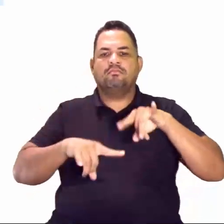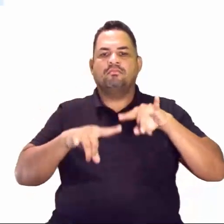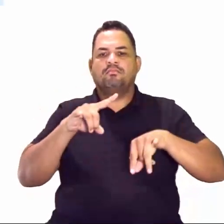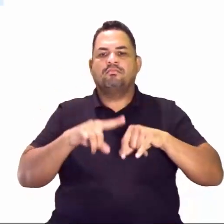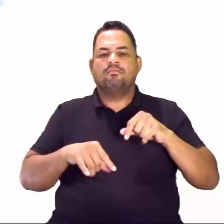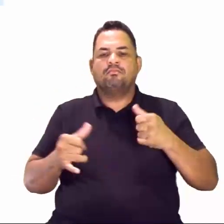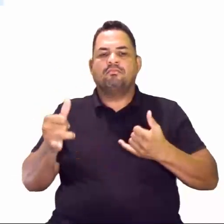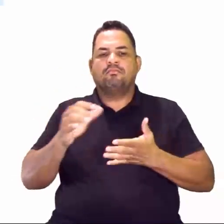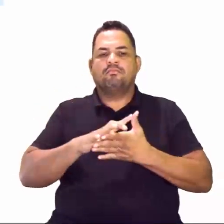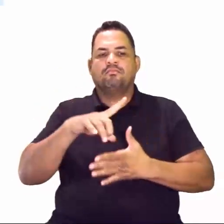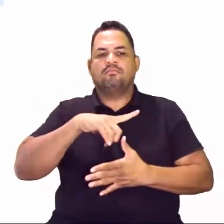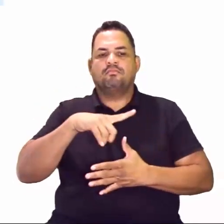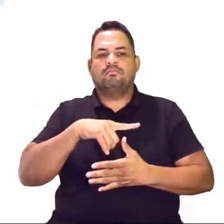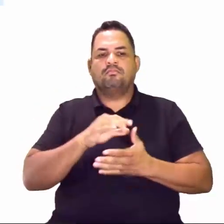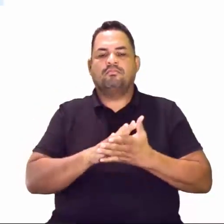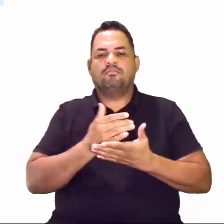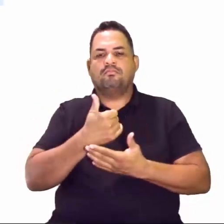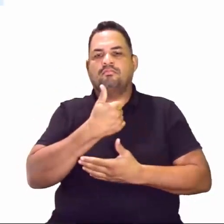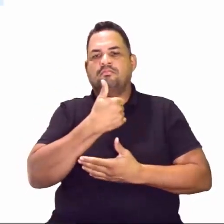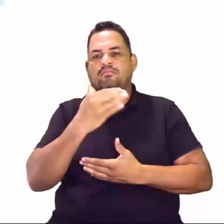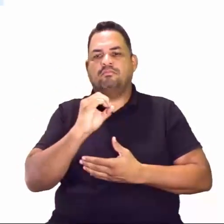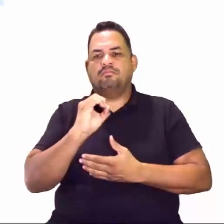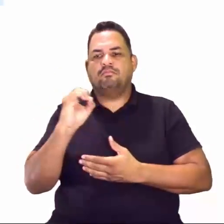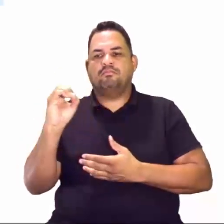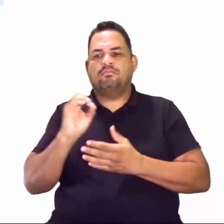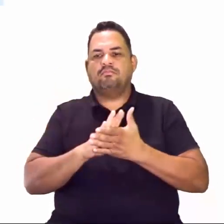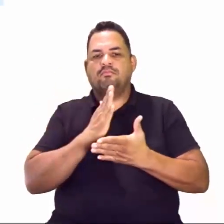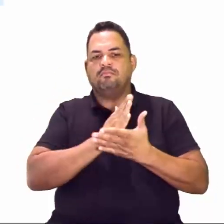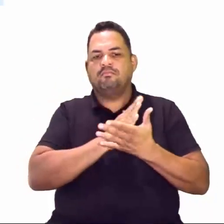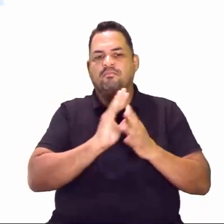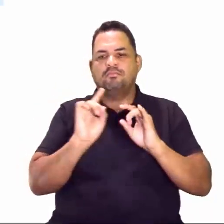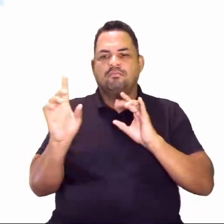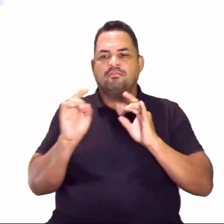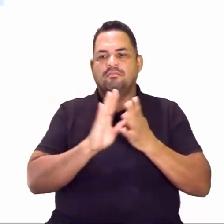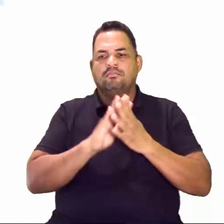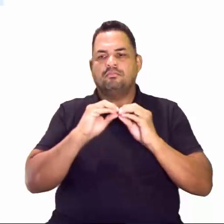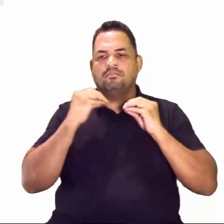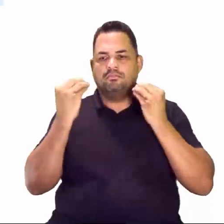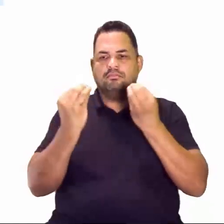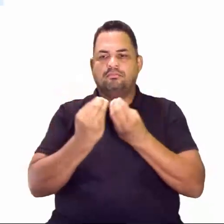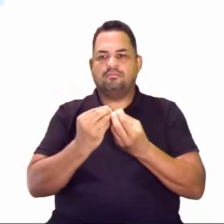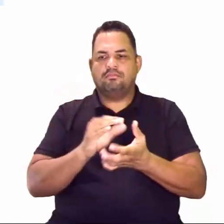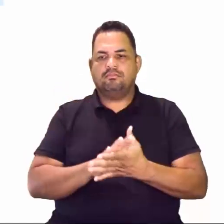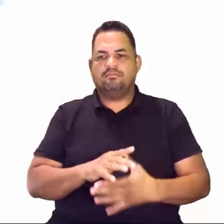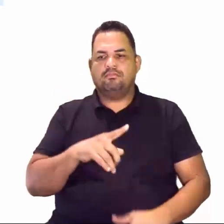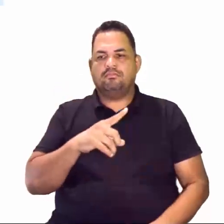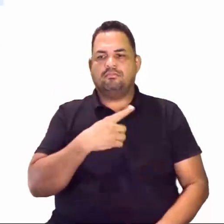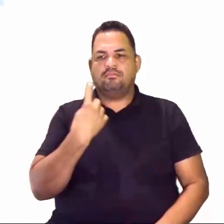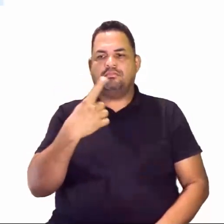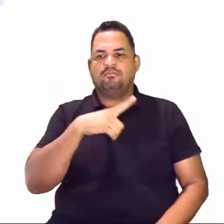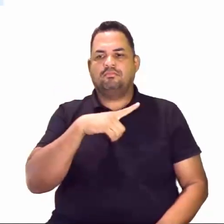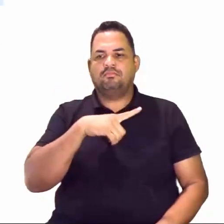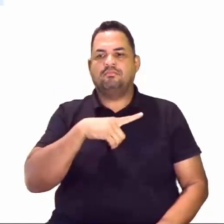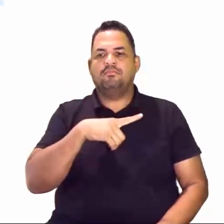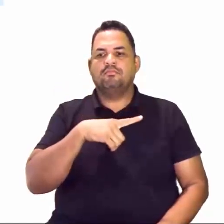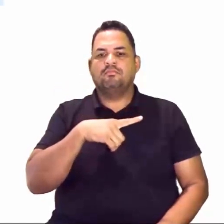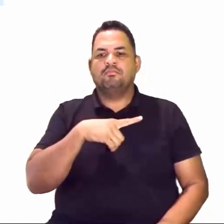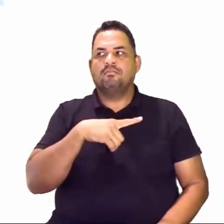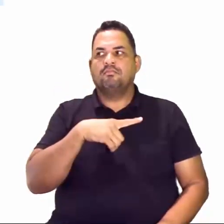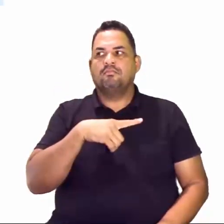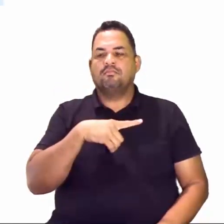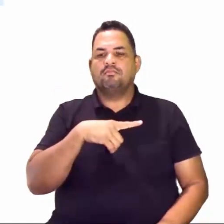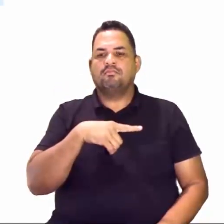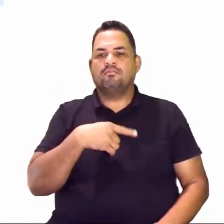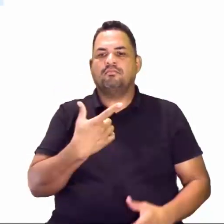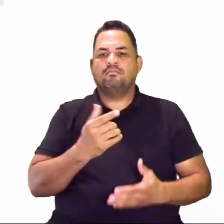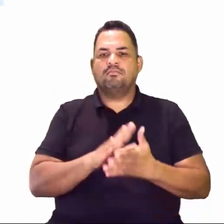elemento químico que existe nas 100 partes de cada substância, né? Então, nós temos daí, uma vez